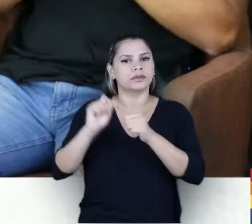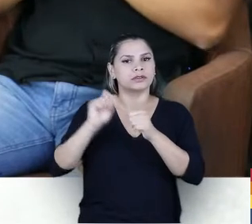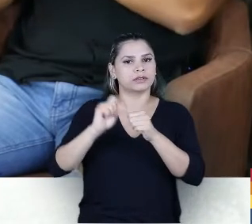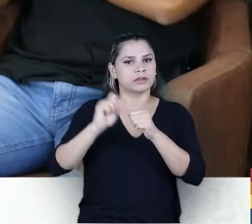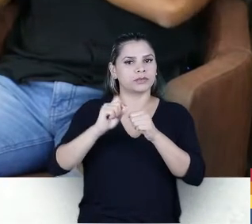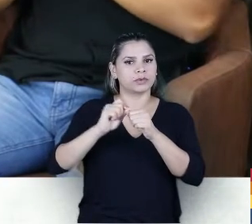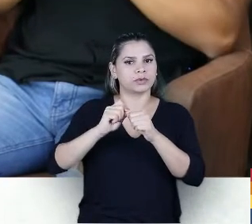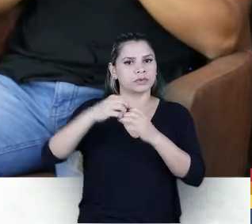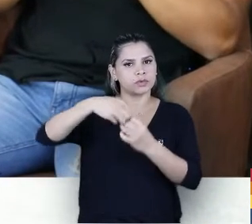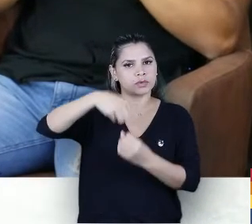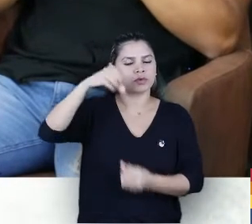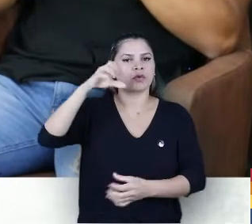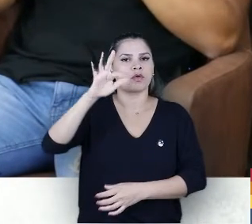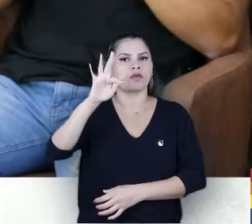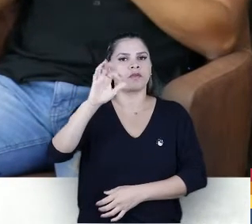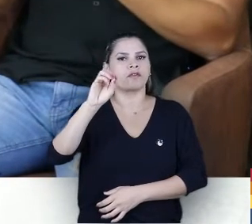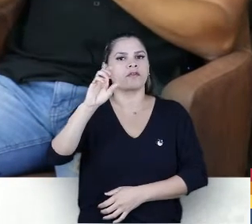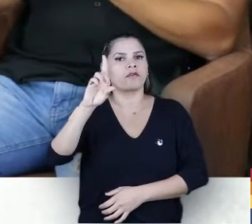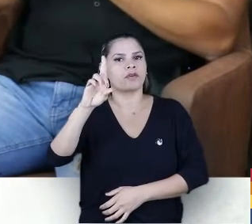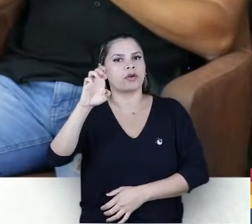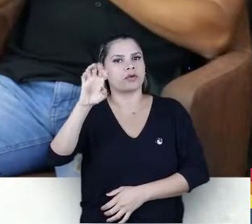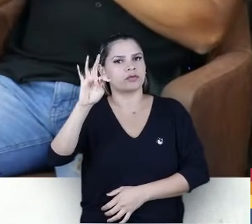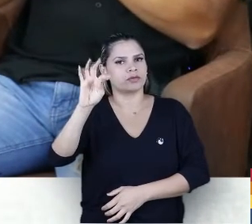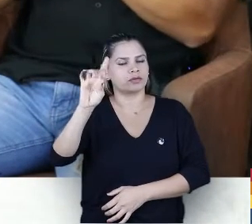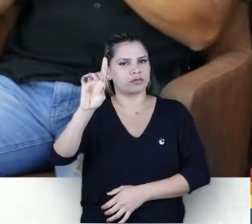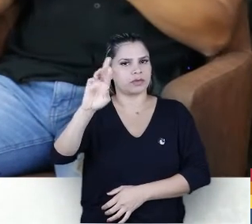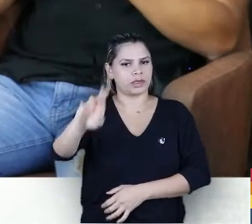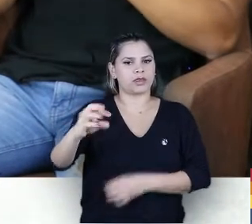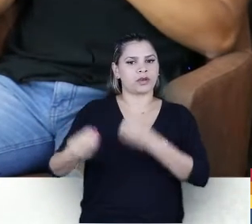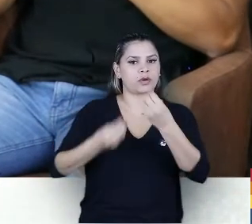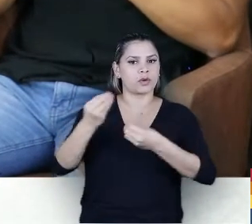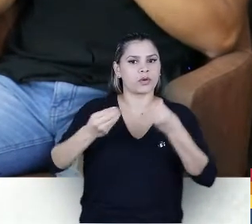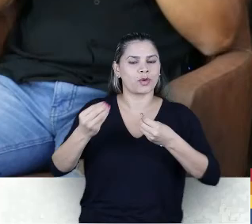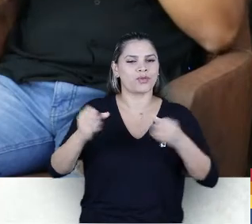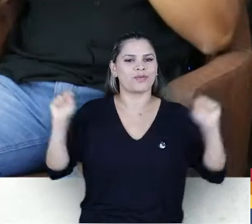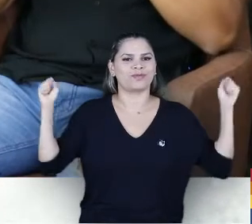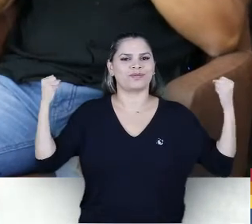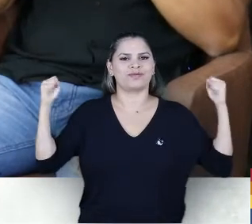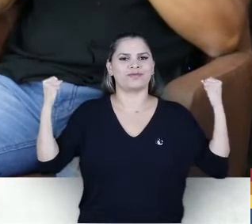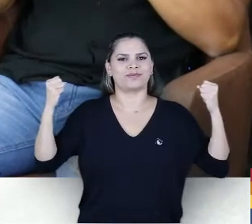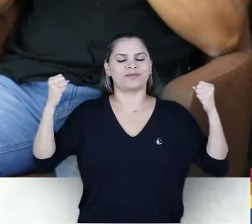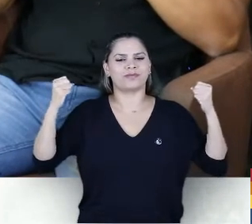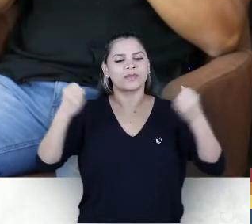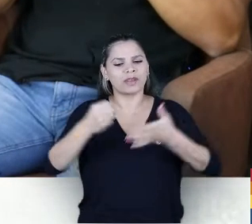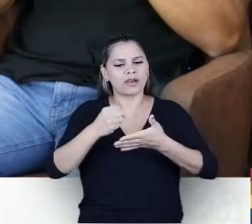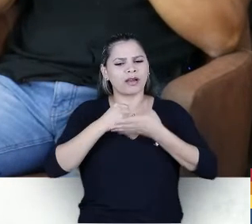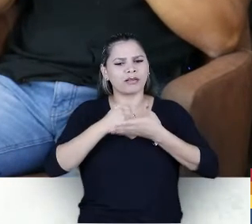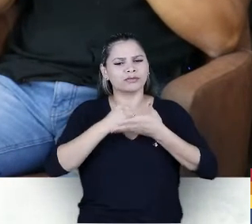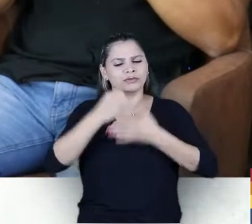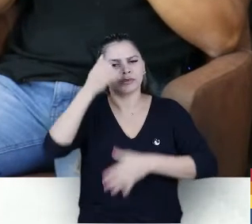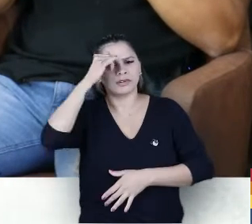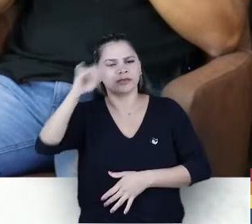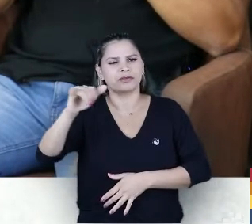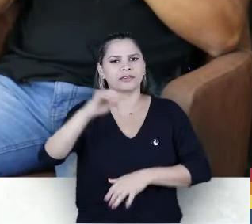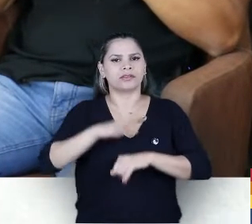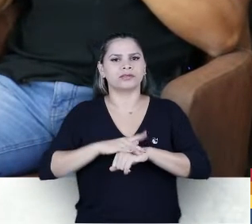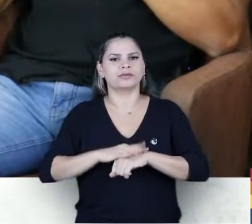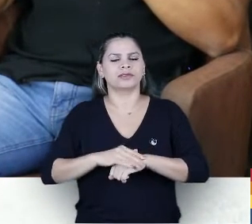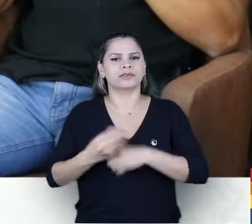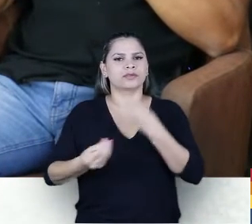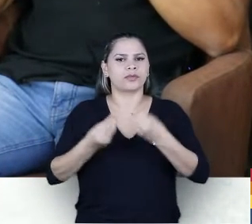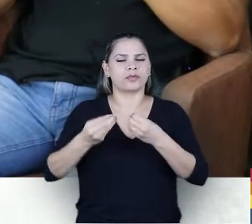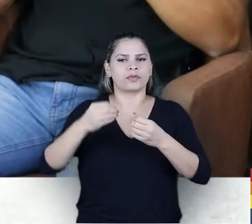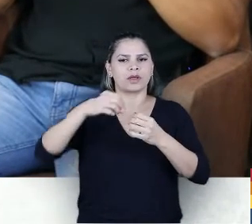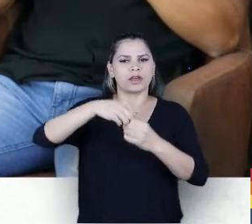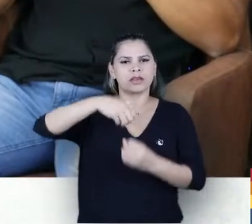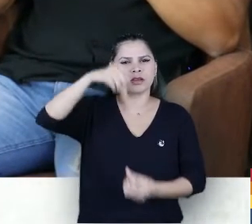Agora vamos para um segundo momento do projeto. A gente construiu um folder, né, com informações a respeito de como o